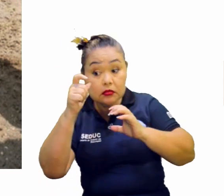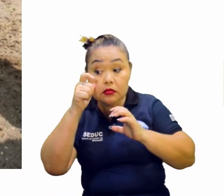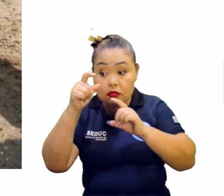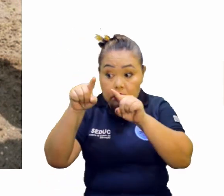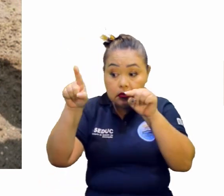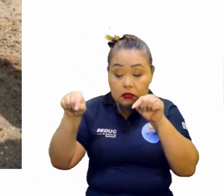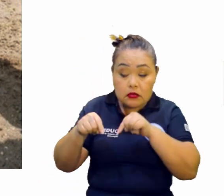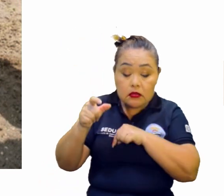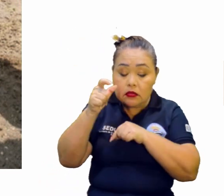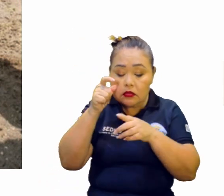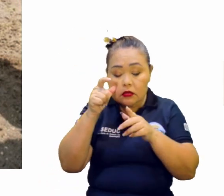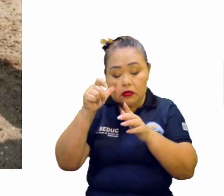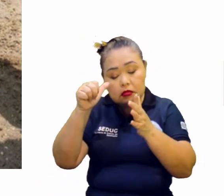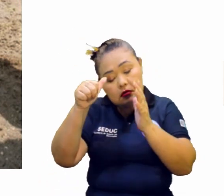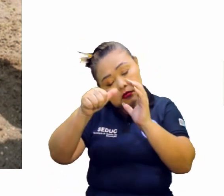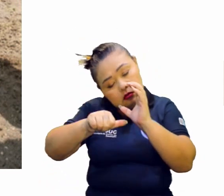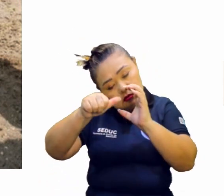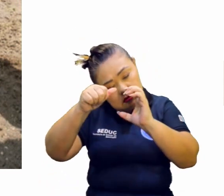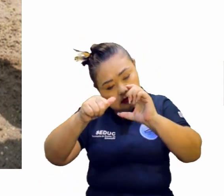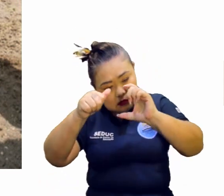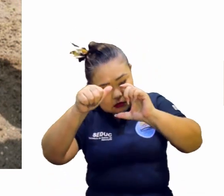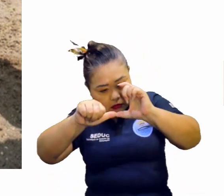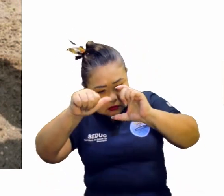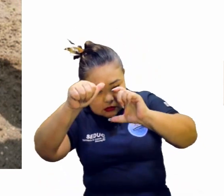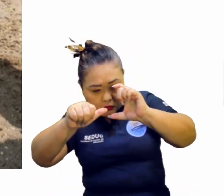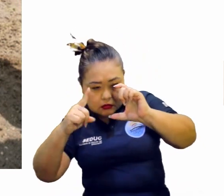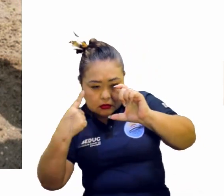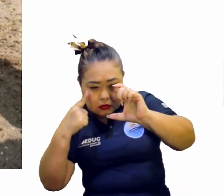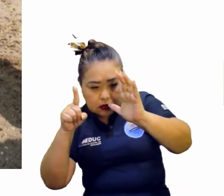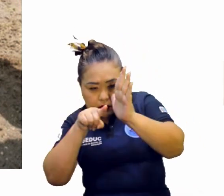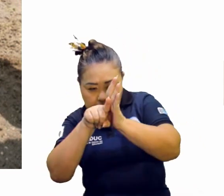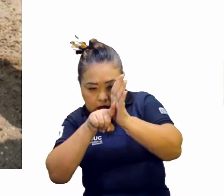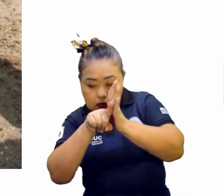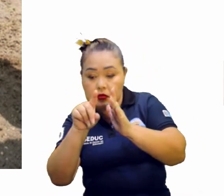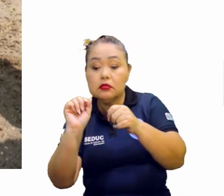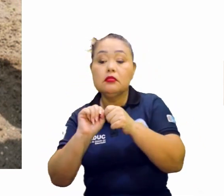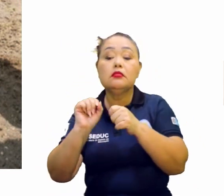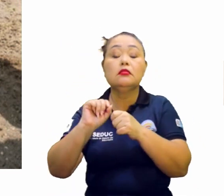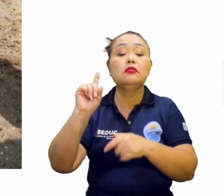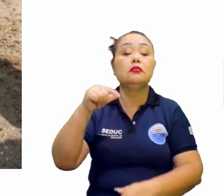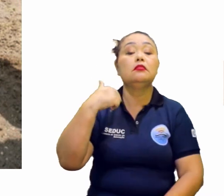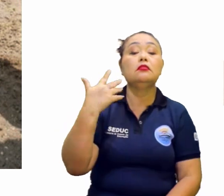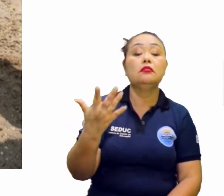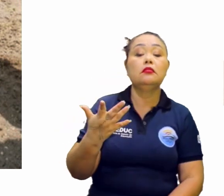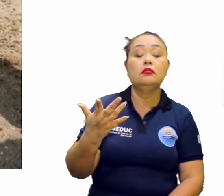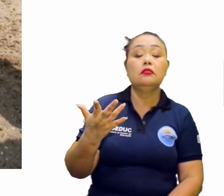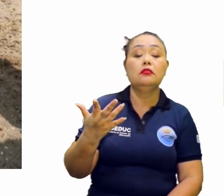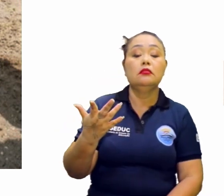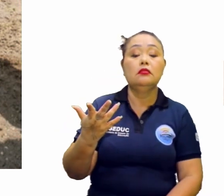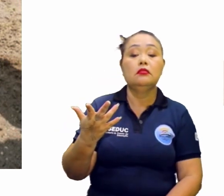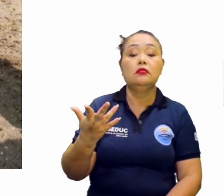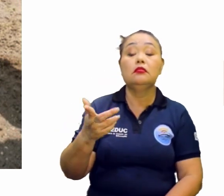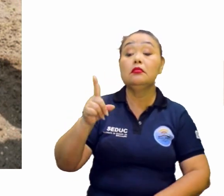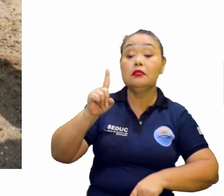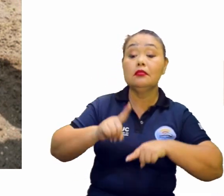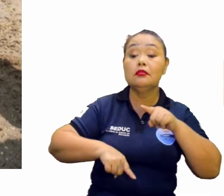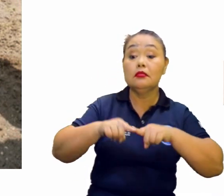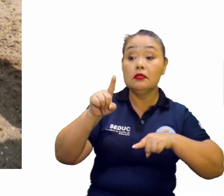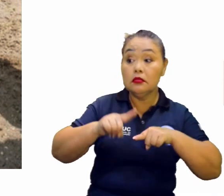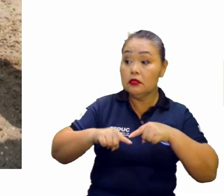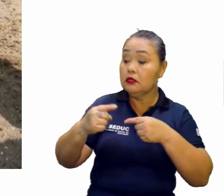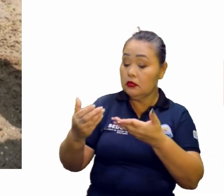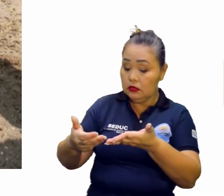realizar essa análise, tá certo? E aí, o que com esse material em mãos, com